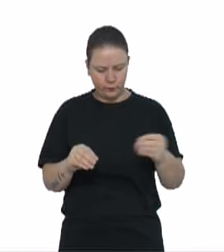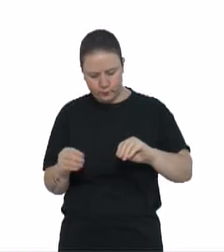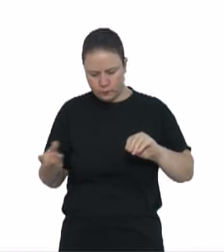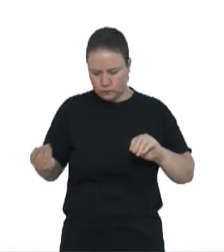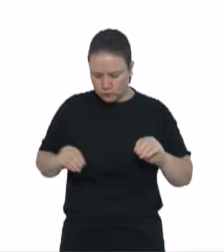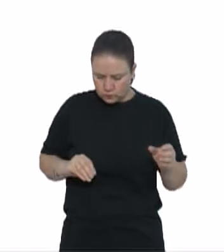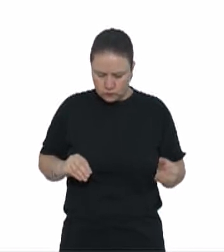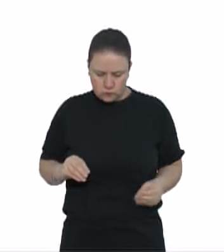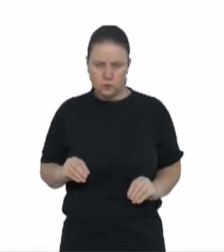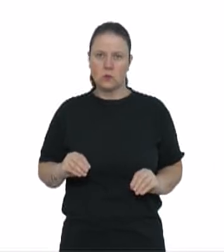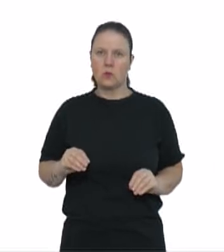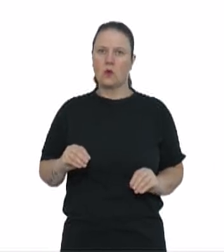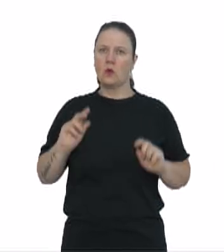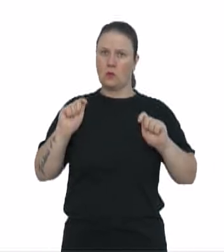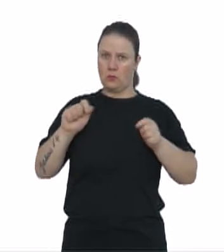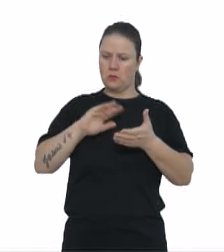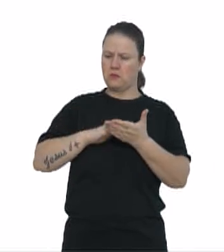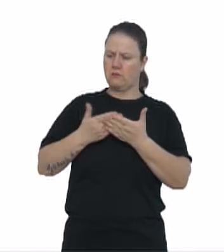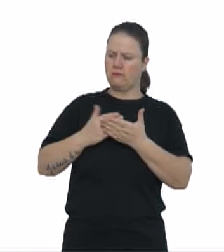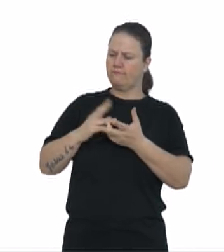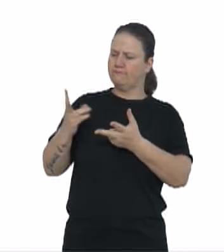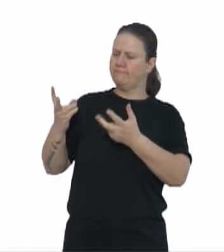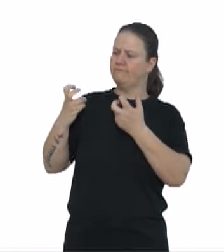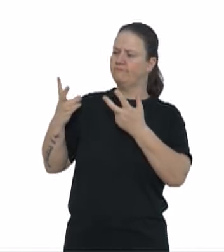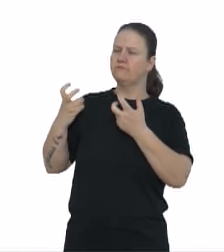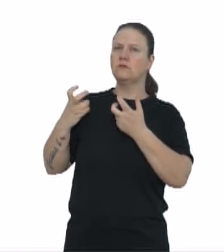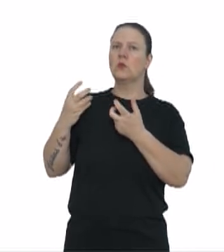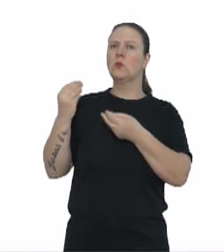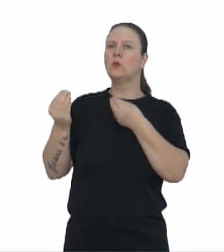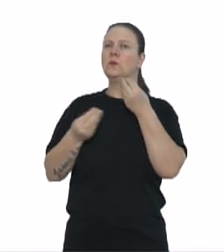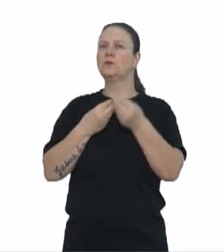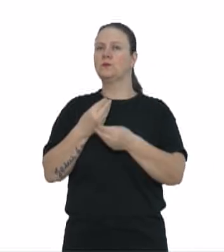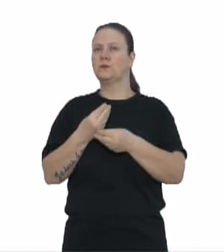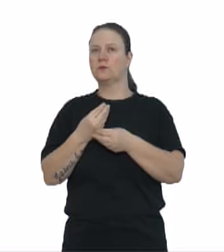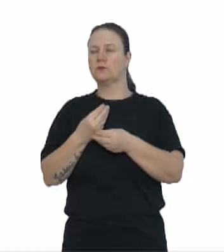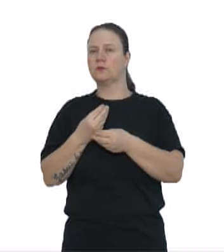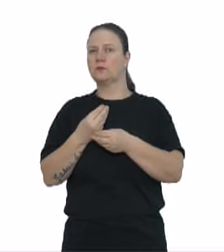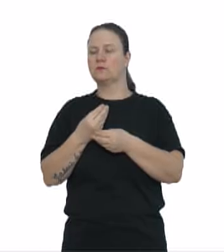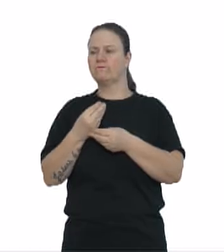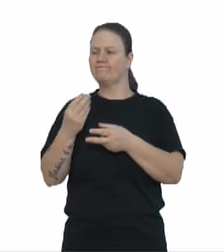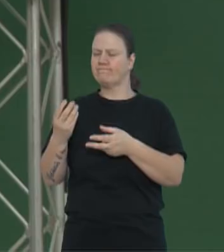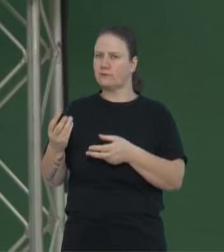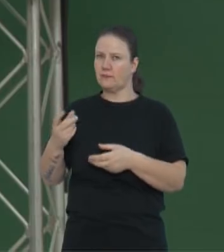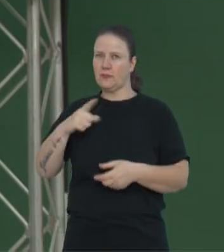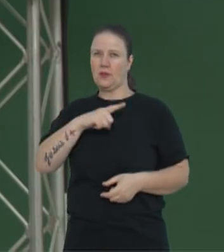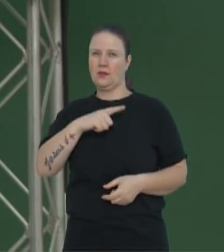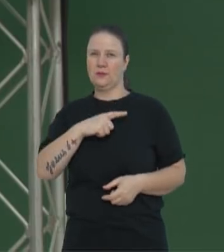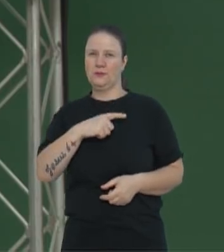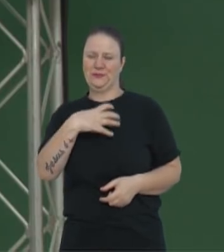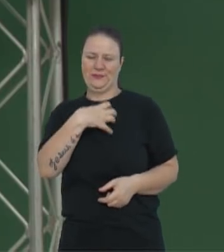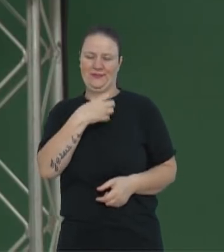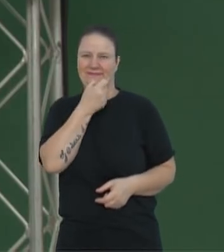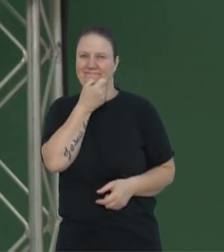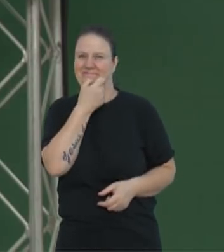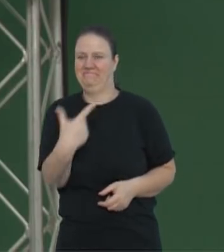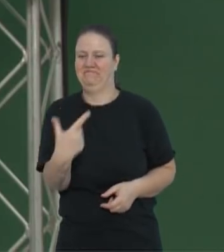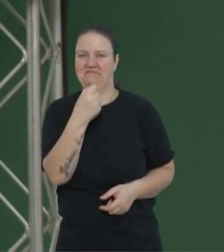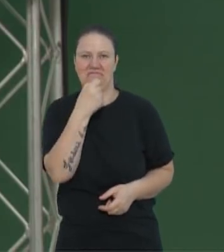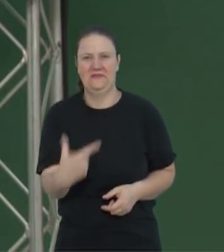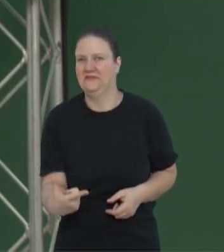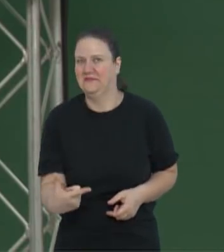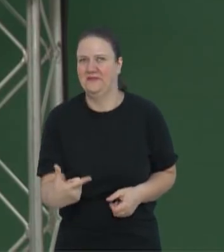Aí a gente pode ter várias interpretações, mas um ponto assim que para mim é evidente, tem uma certa ironia, assim, uma brincadeira,